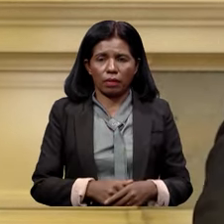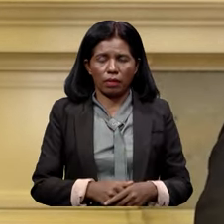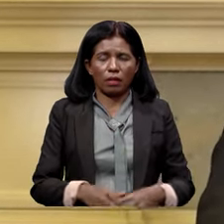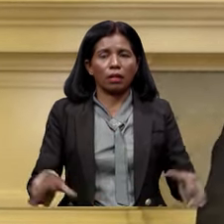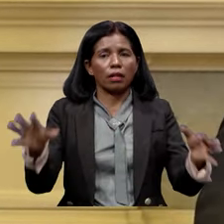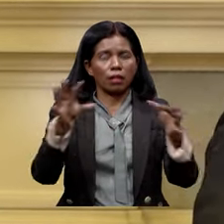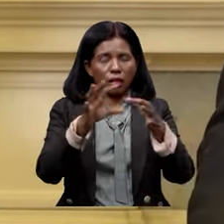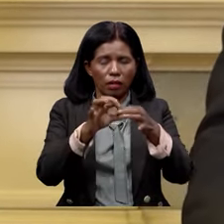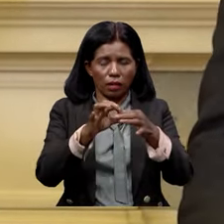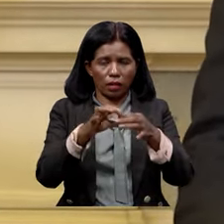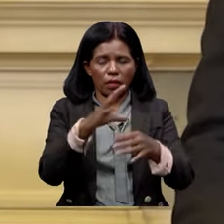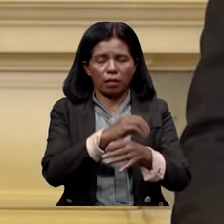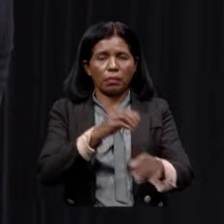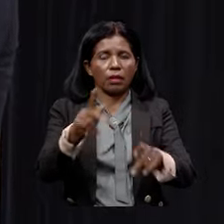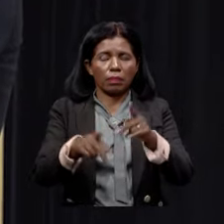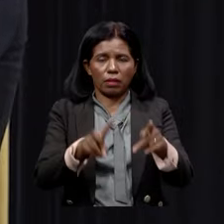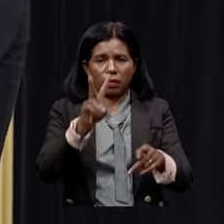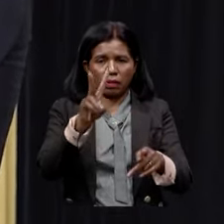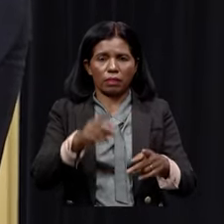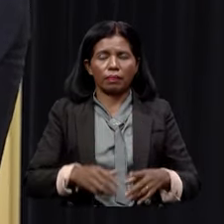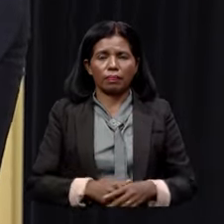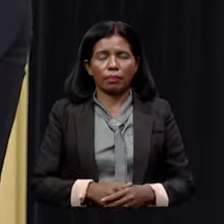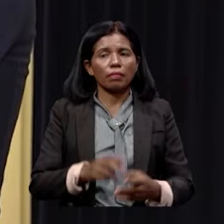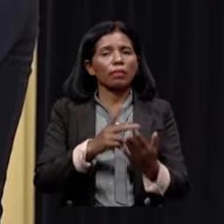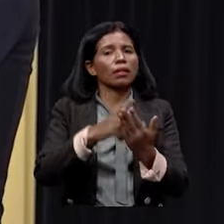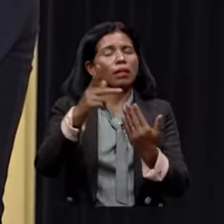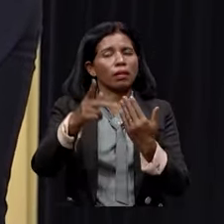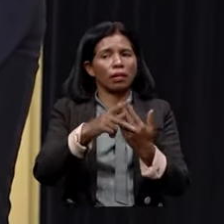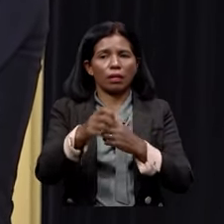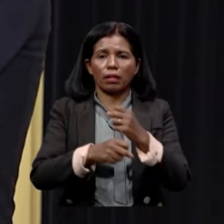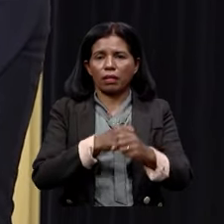liga os dois povos. Programa estratégico